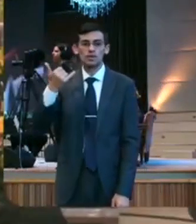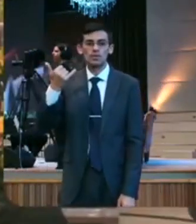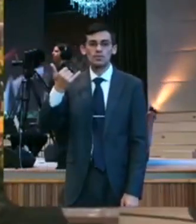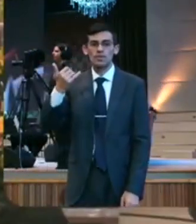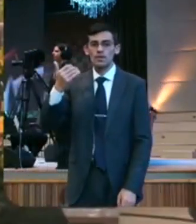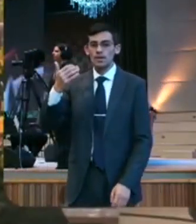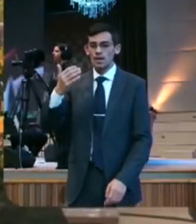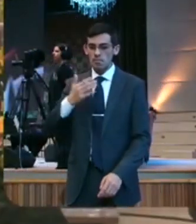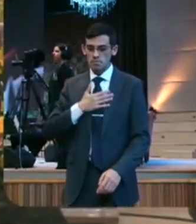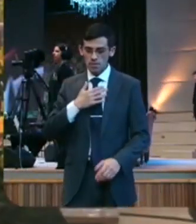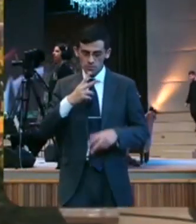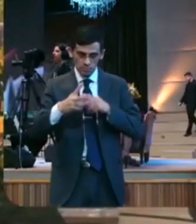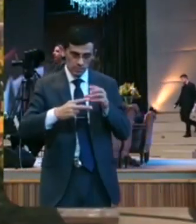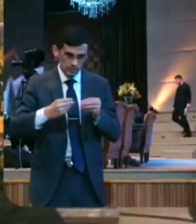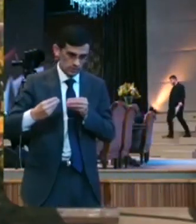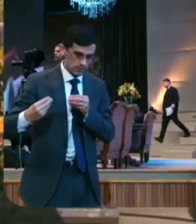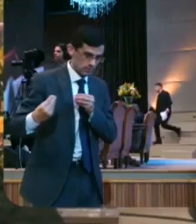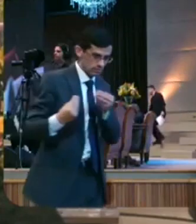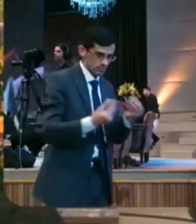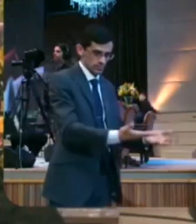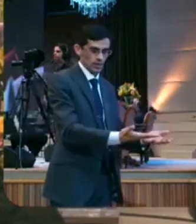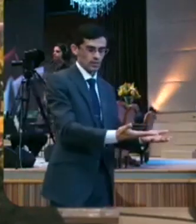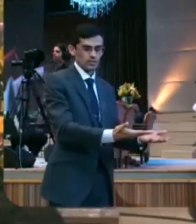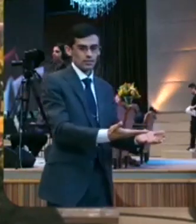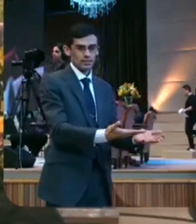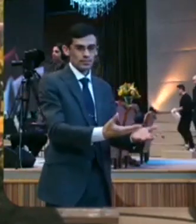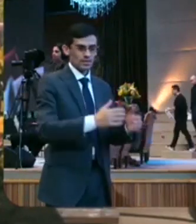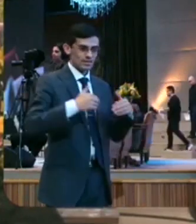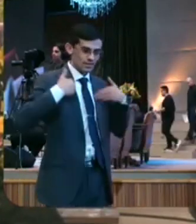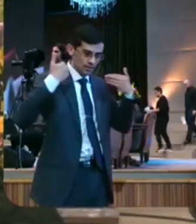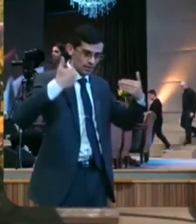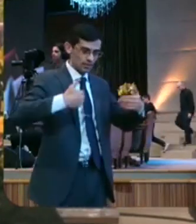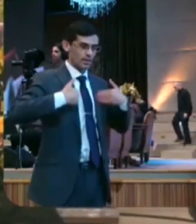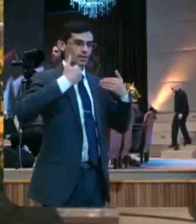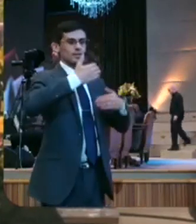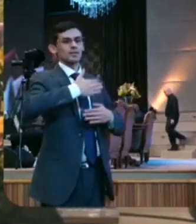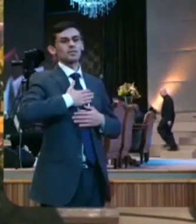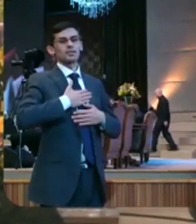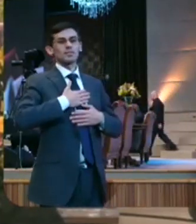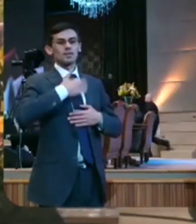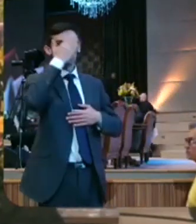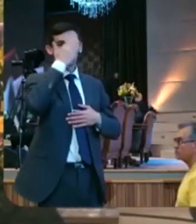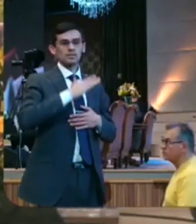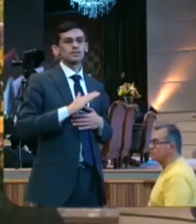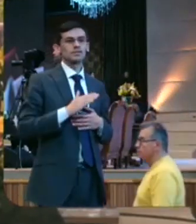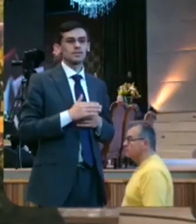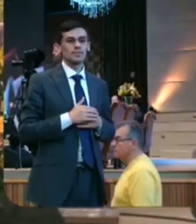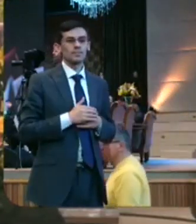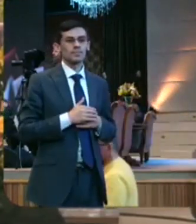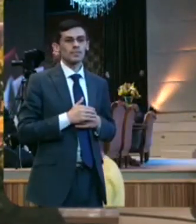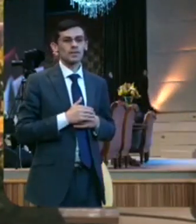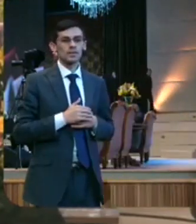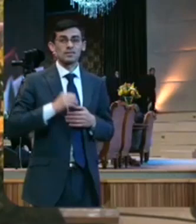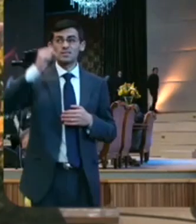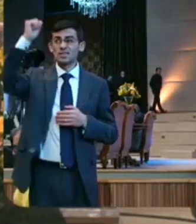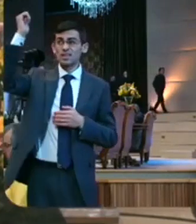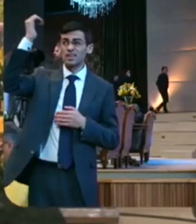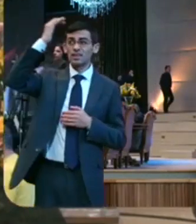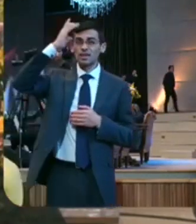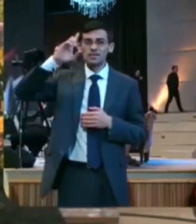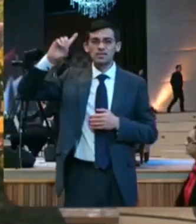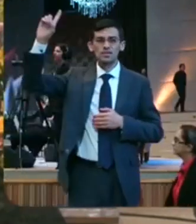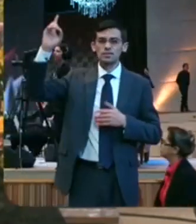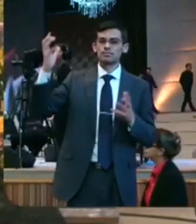meu presente para você, se alegra, porque a graça de Deus é